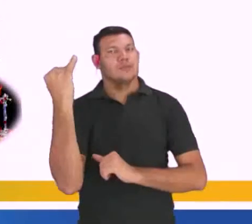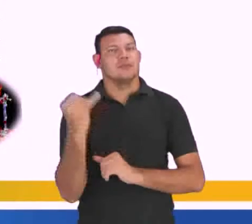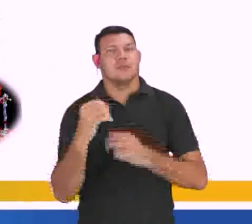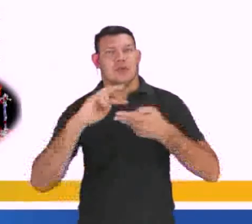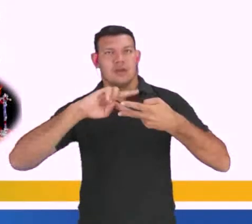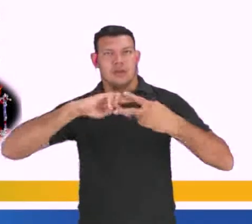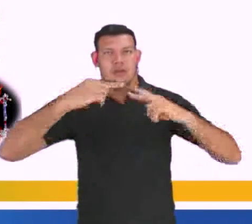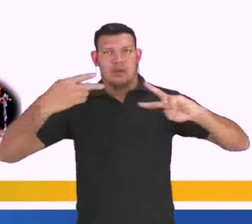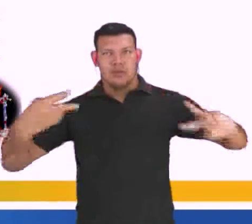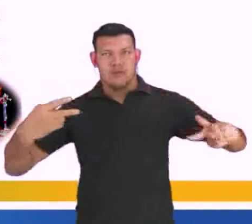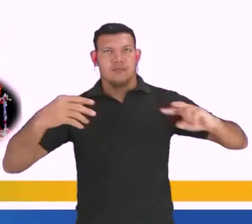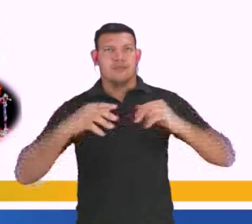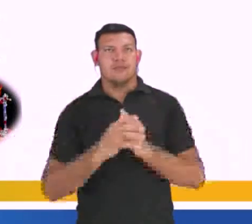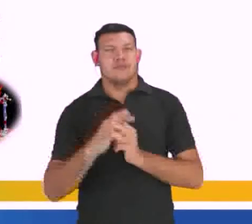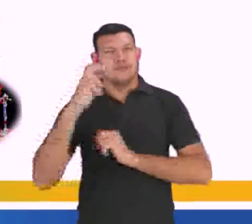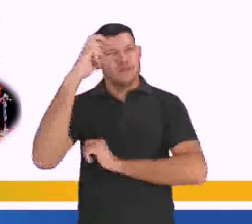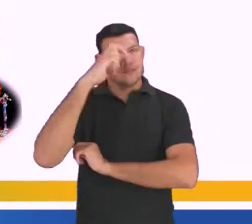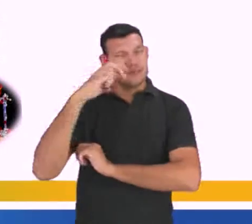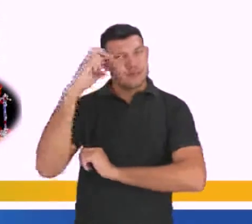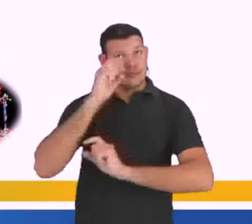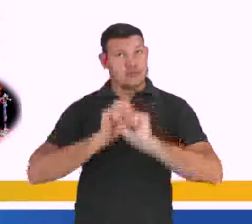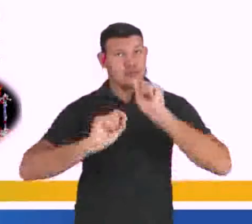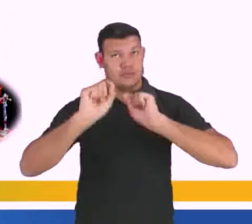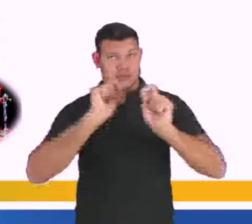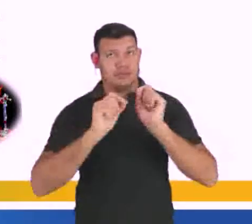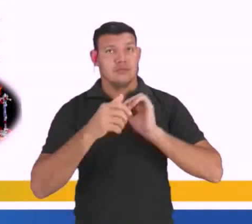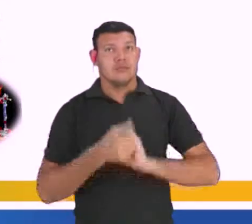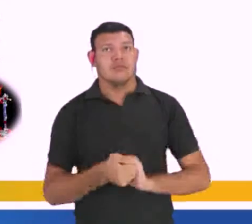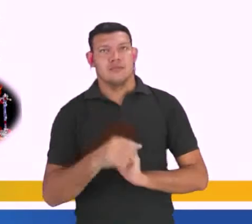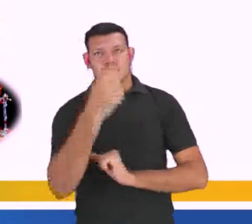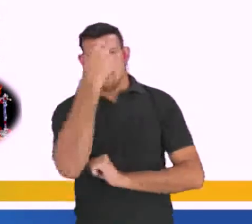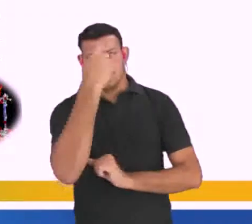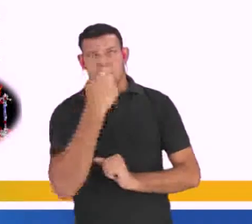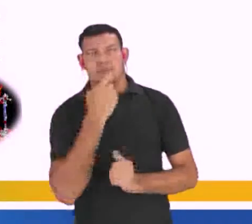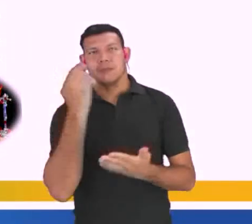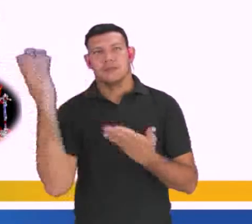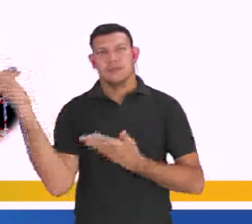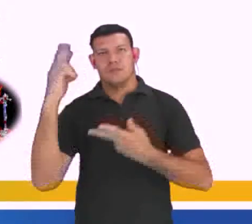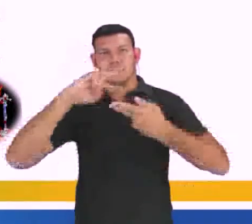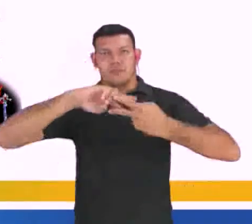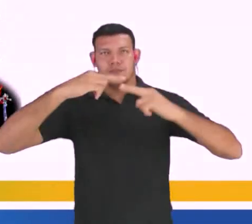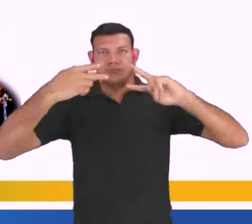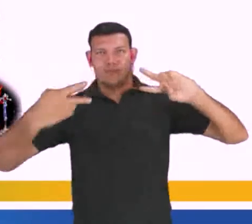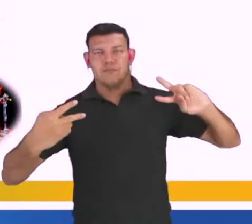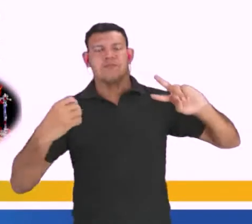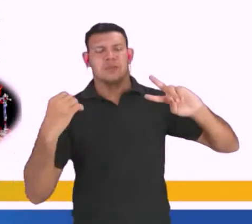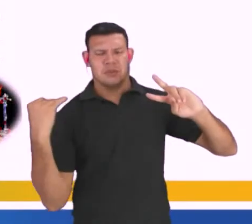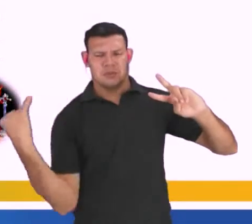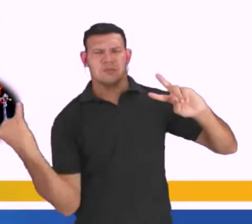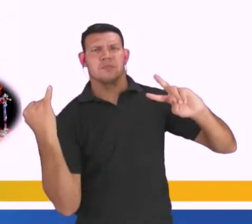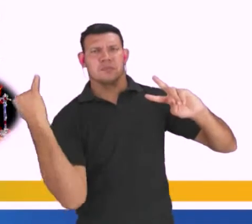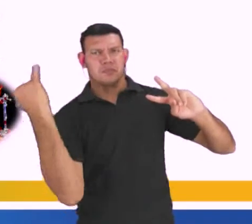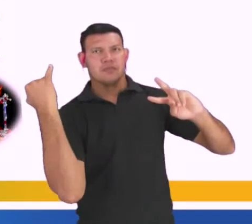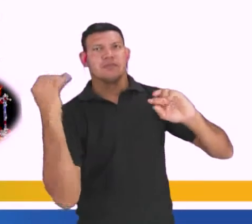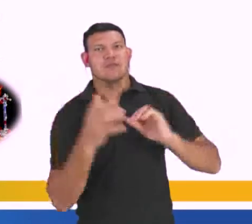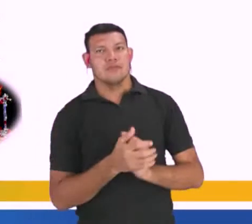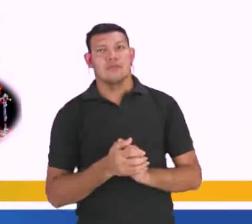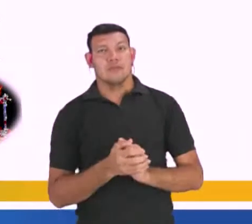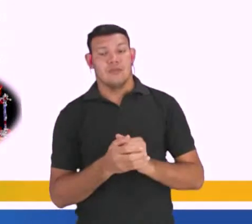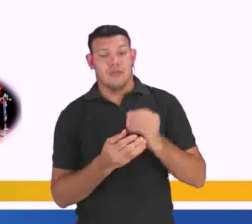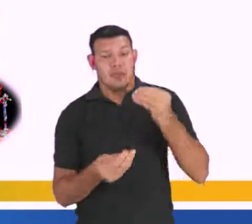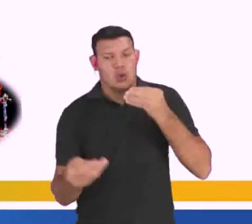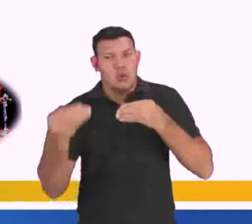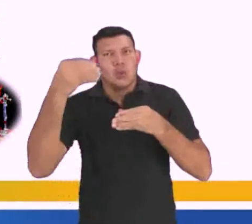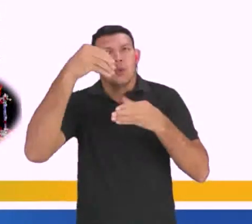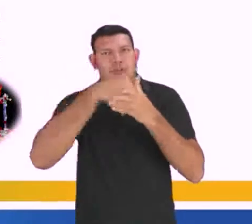imagem, e nós podemos observar também nessa imagem e o DNA como fundamental,